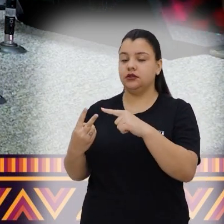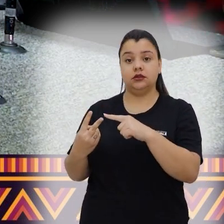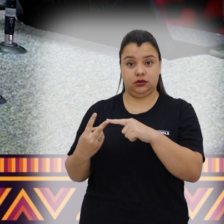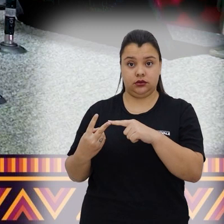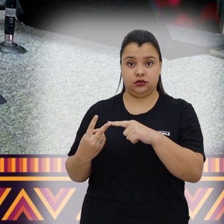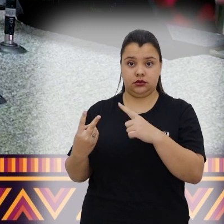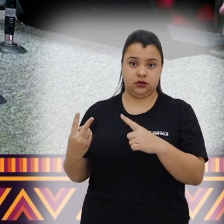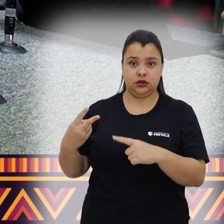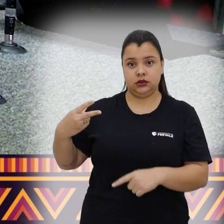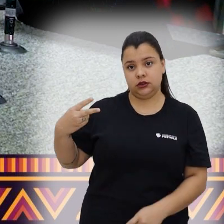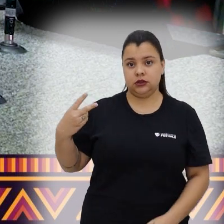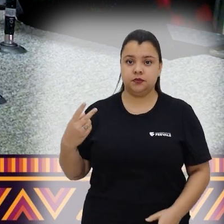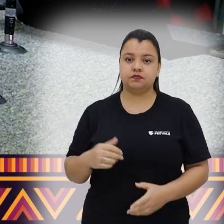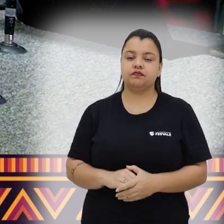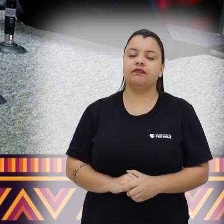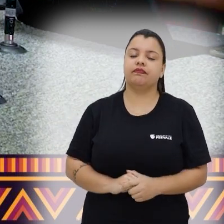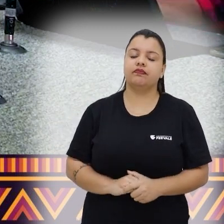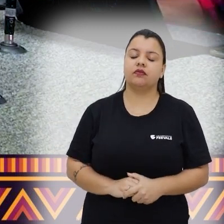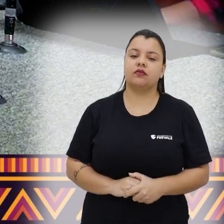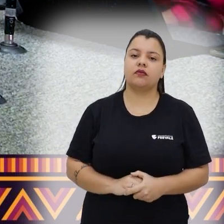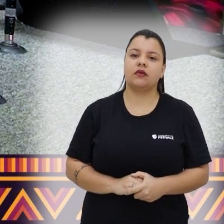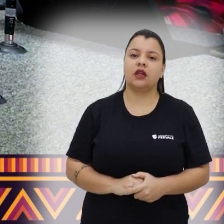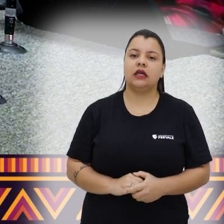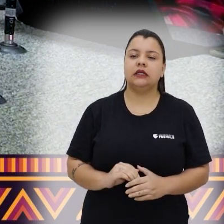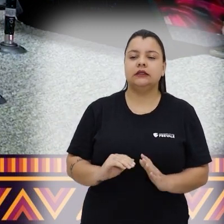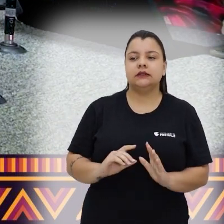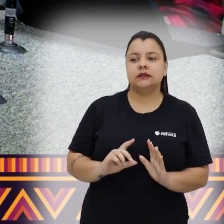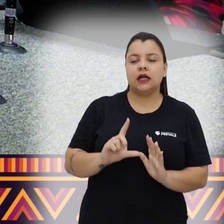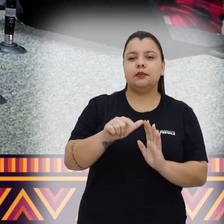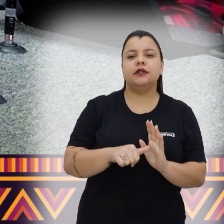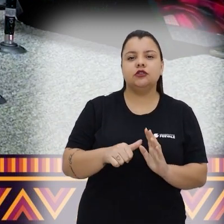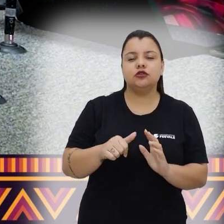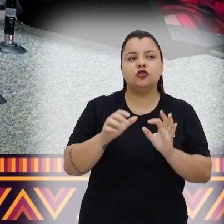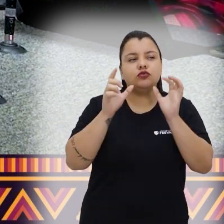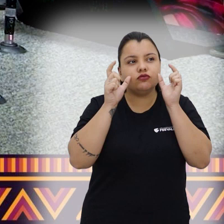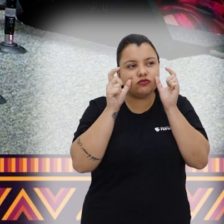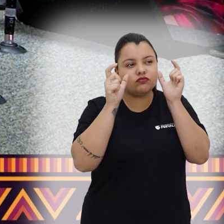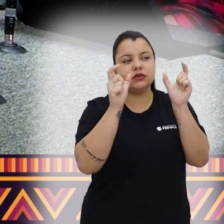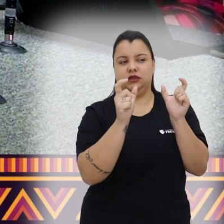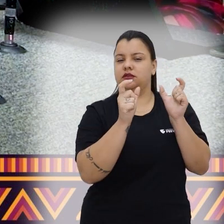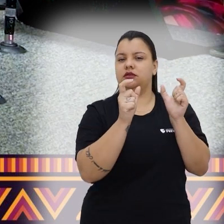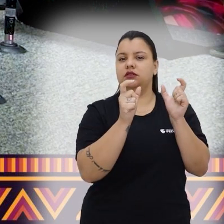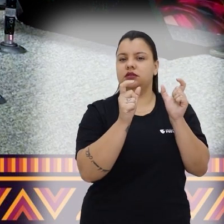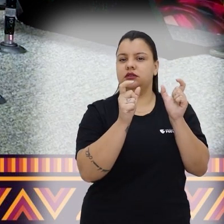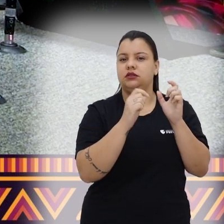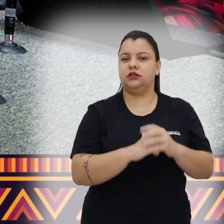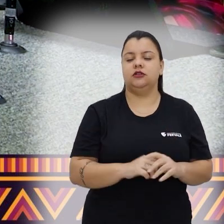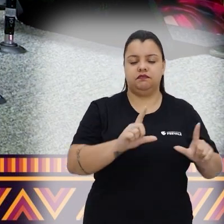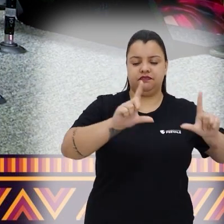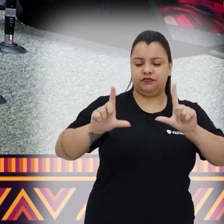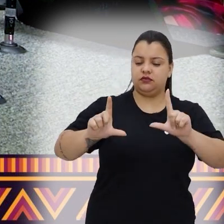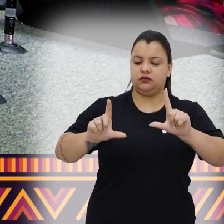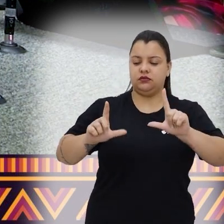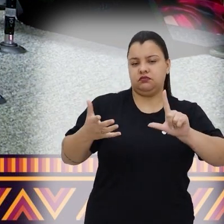e o conceito de pretitude, a partir de algumas observações em loco, assim, no chão de fábrica,